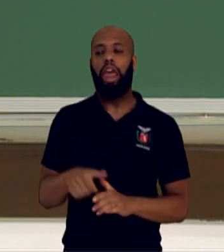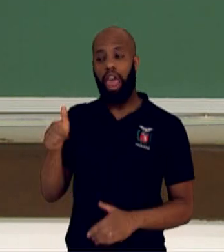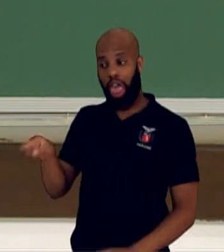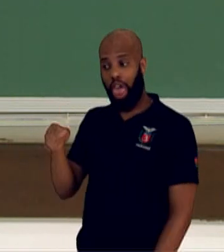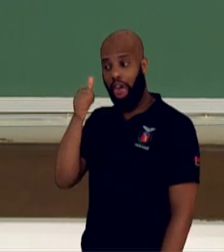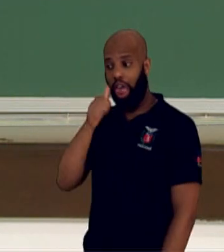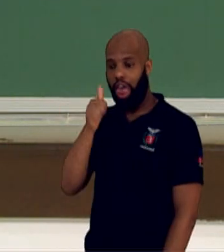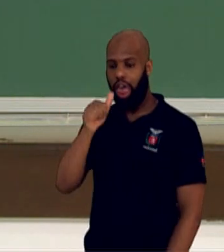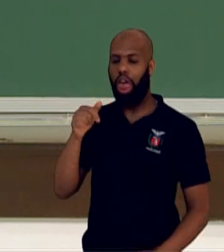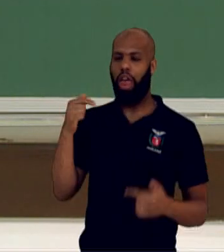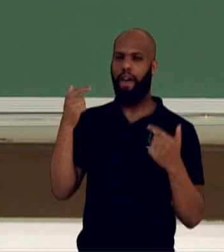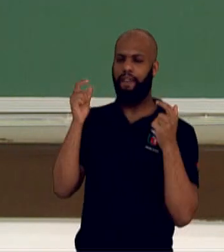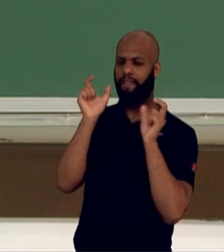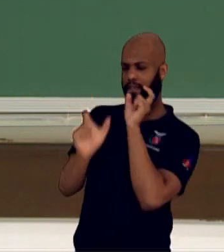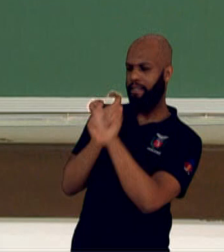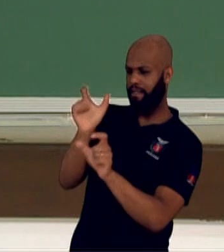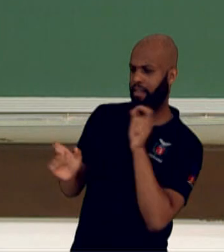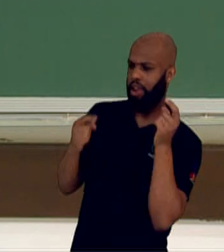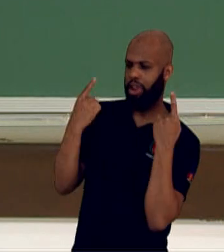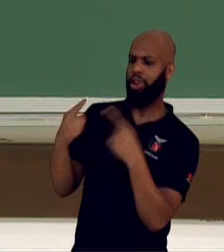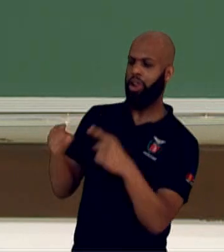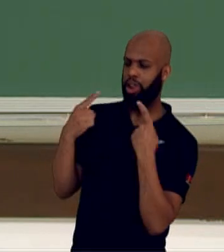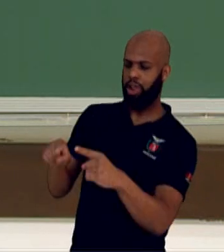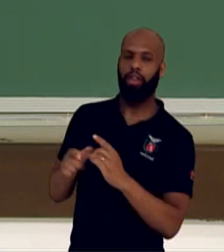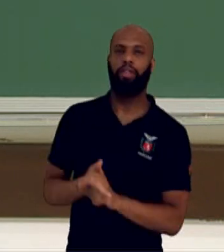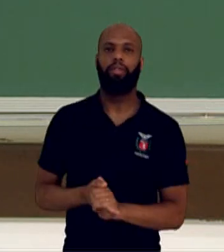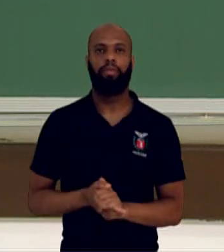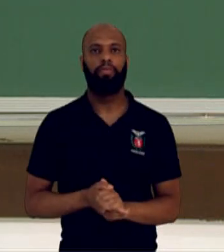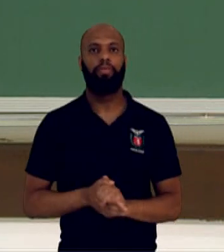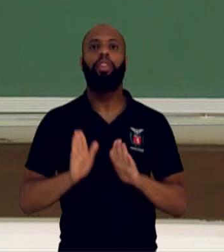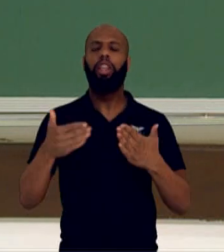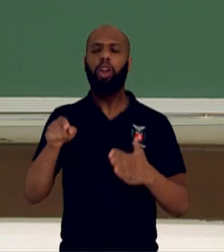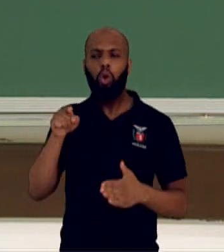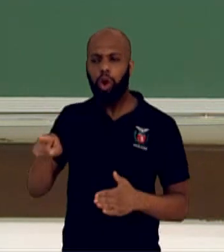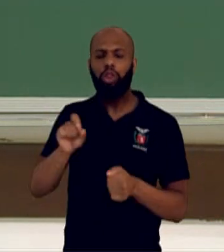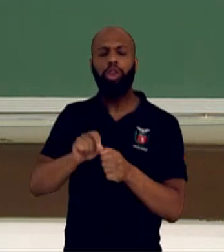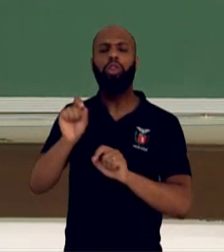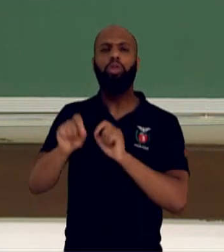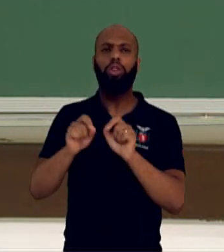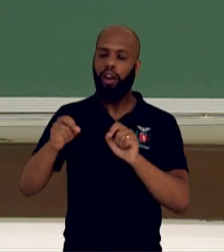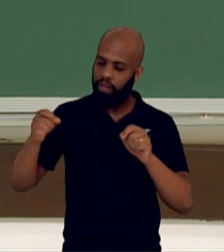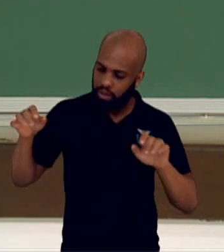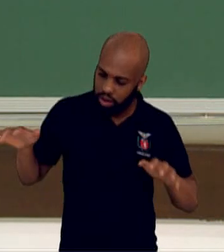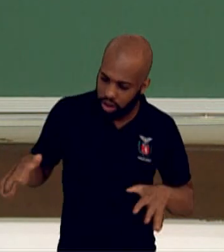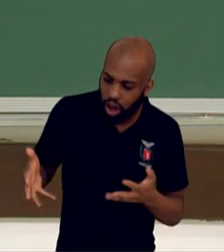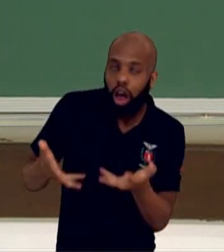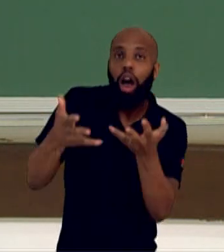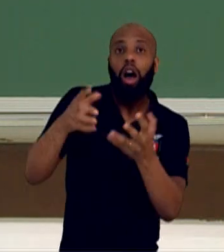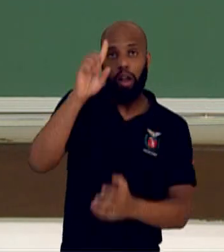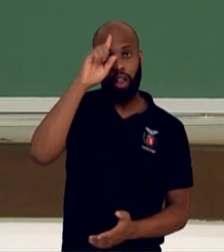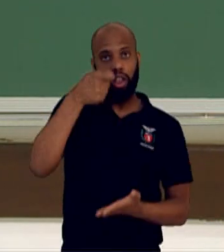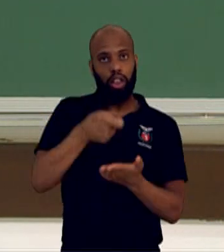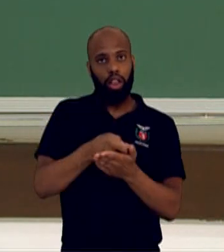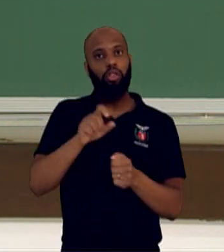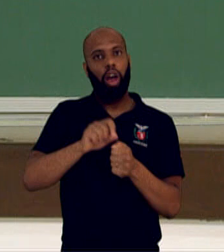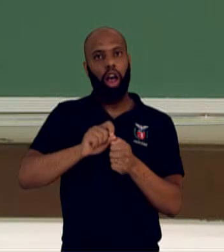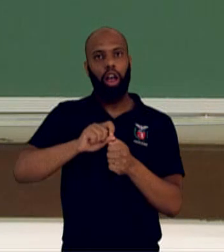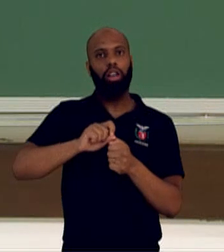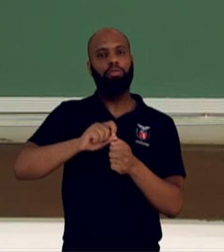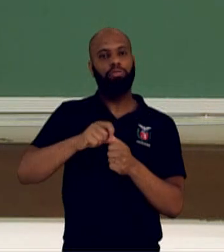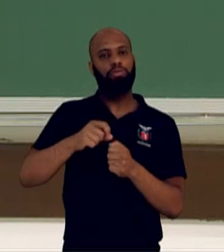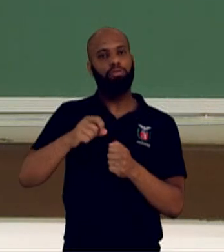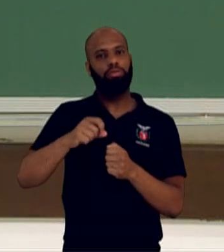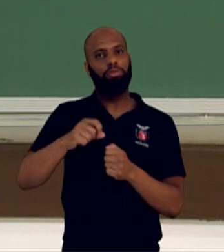criticada. Quando ela foi criticada, pessoal, isso foi um dos estopins para que eles resolvessem fazer a Semana de